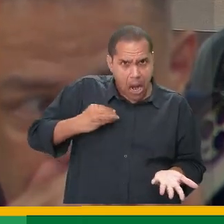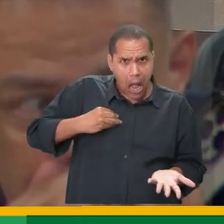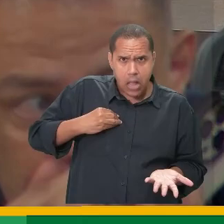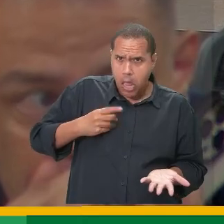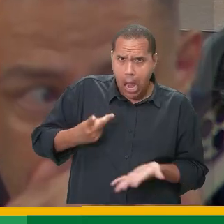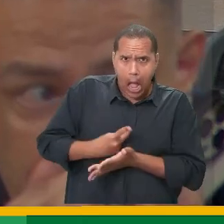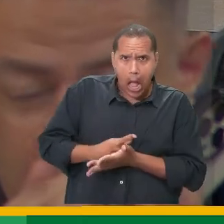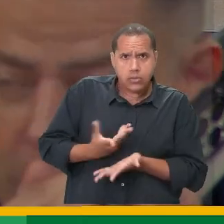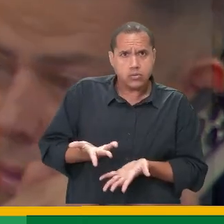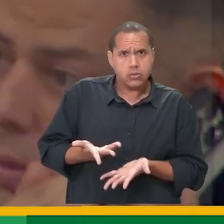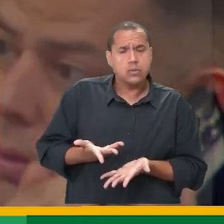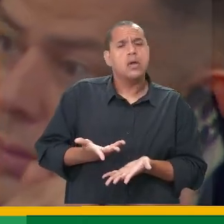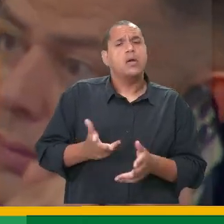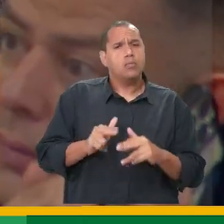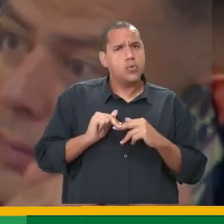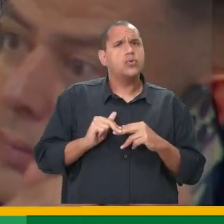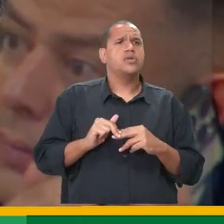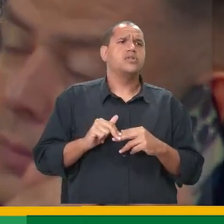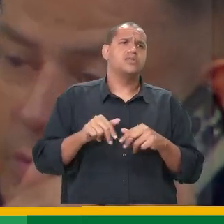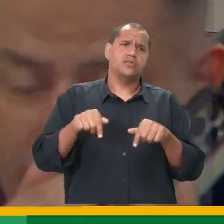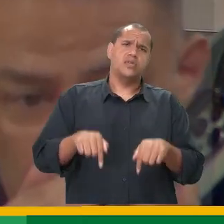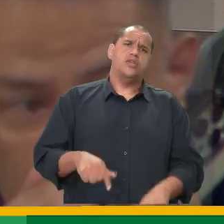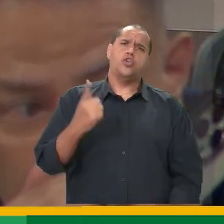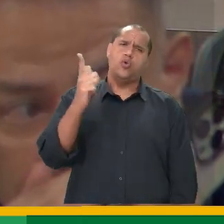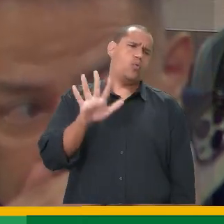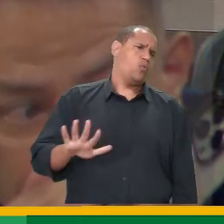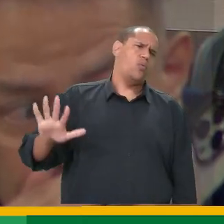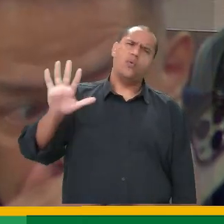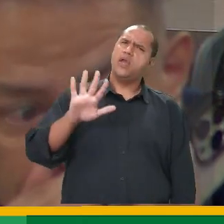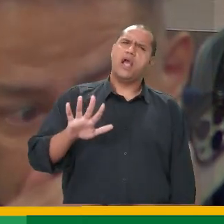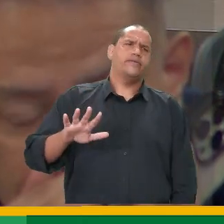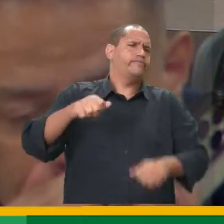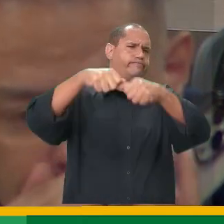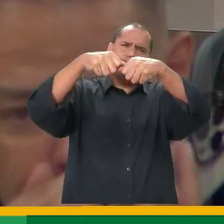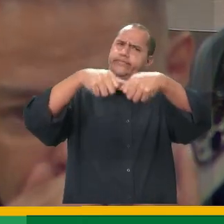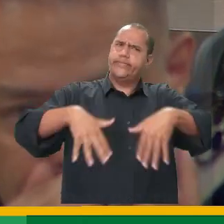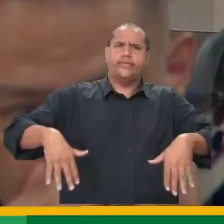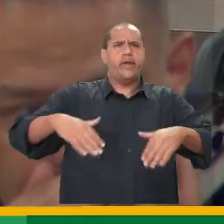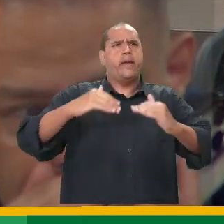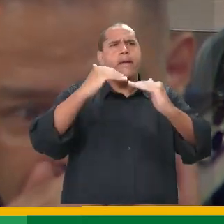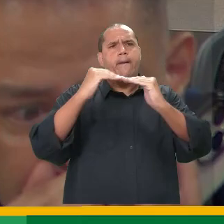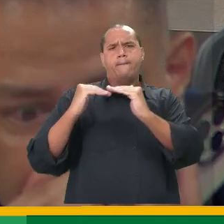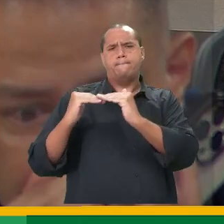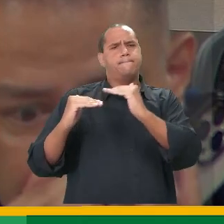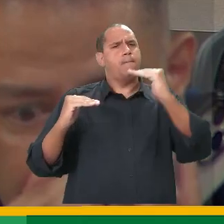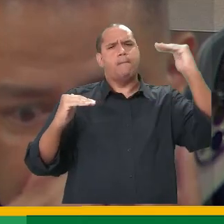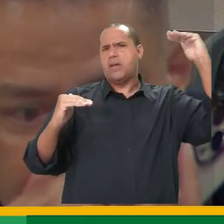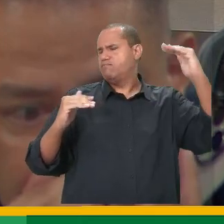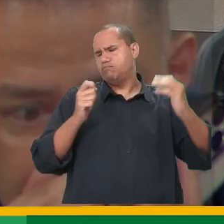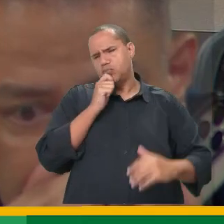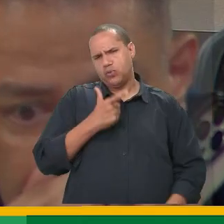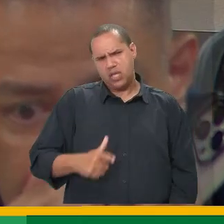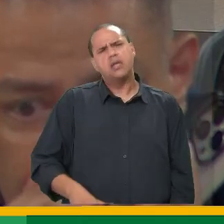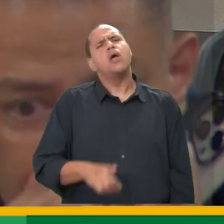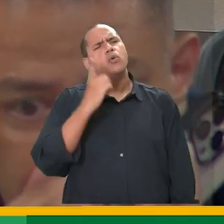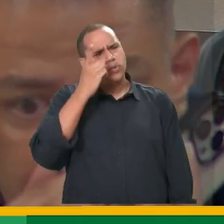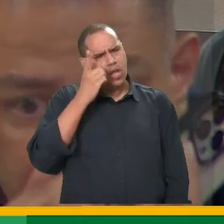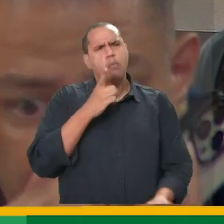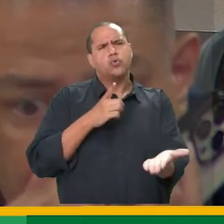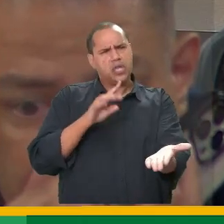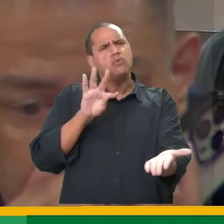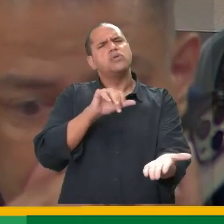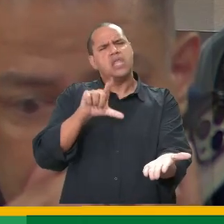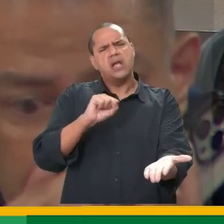carreira em Goiás não existe e o deputado Thales Barretos sabe muito bem do que eu estou dizendo ele